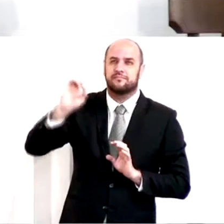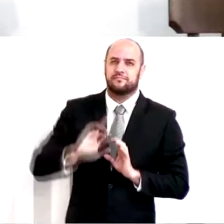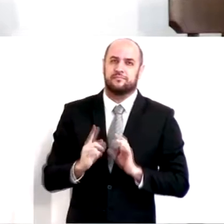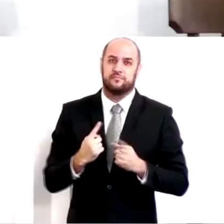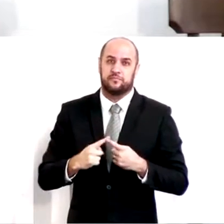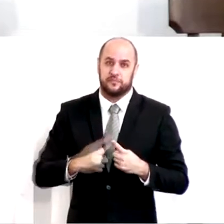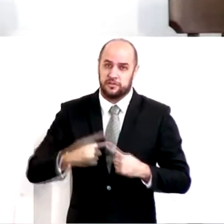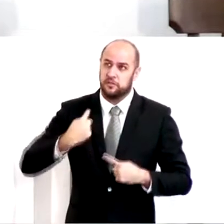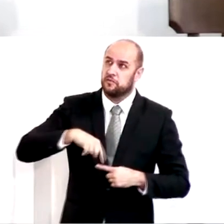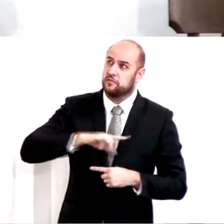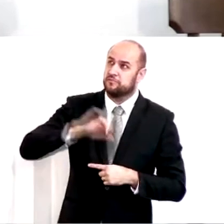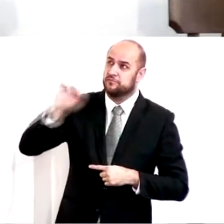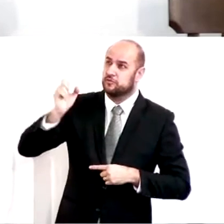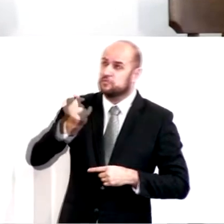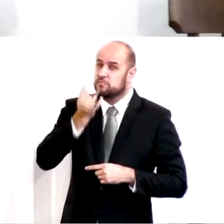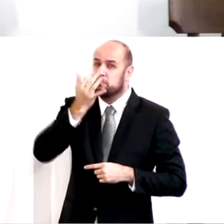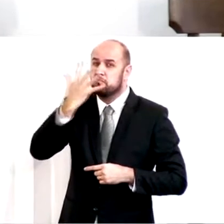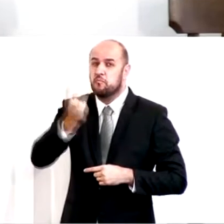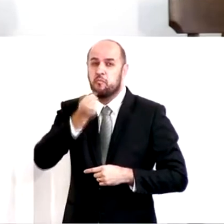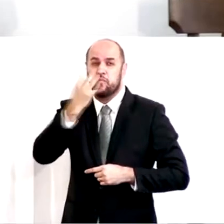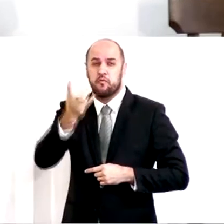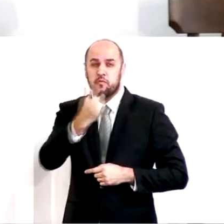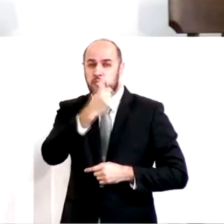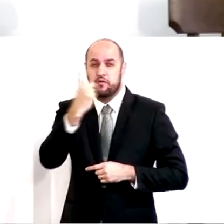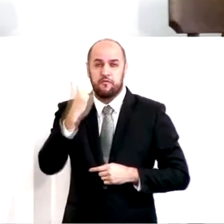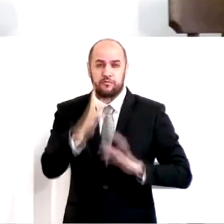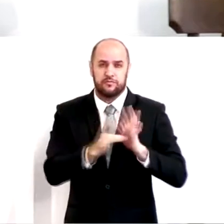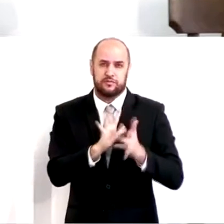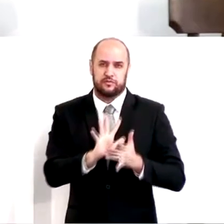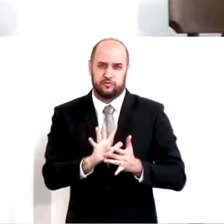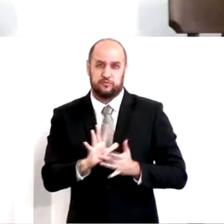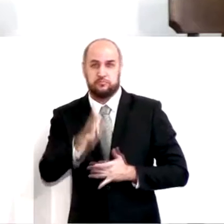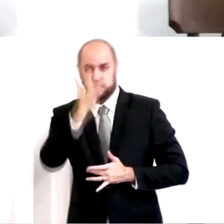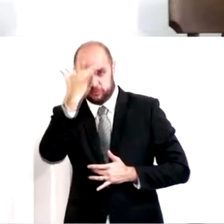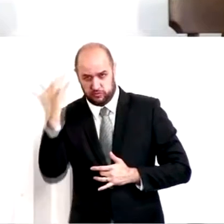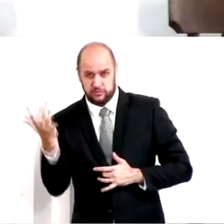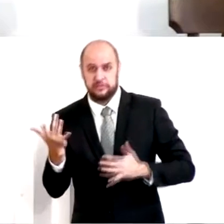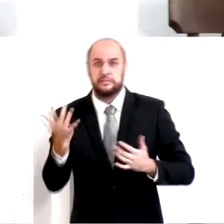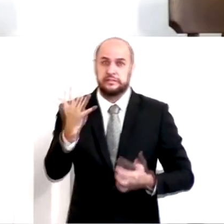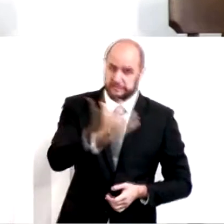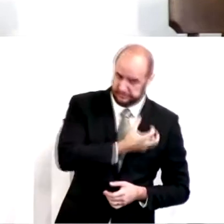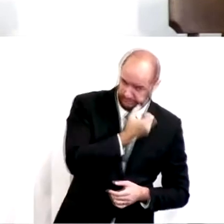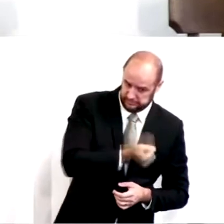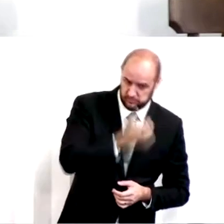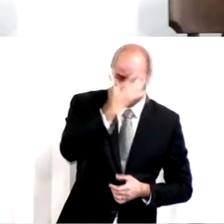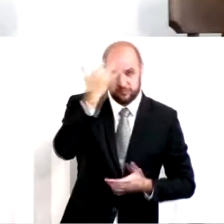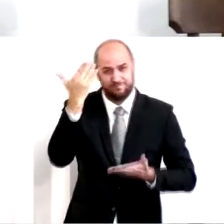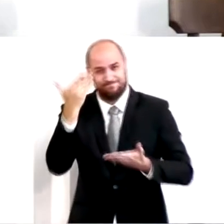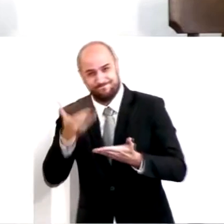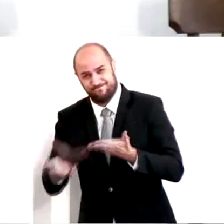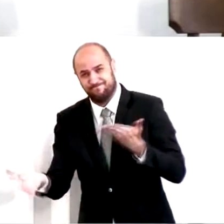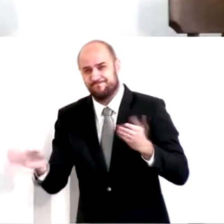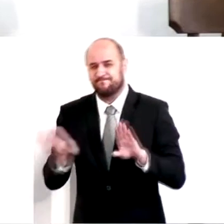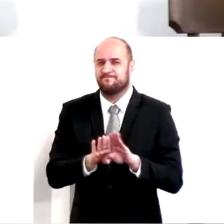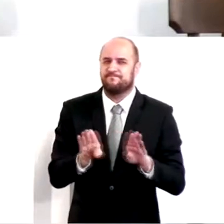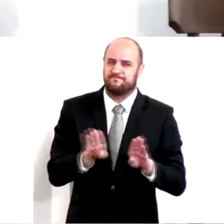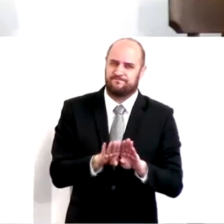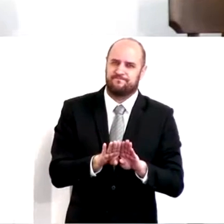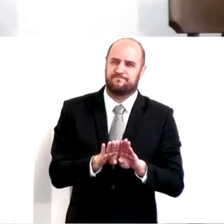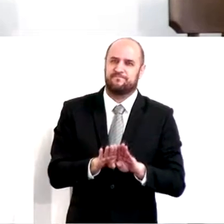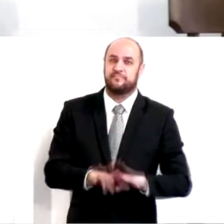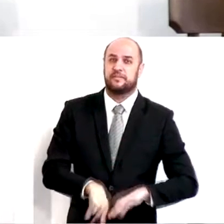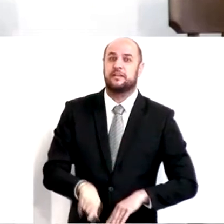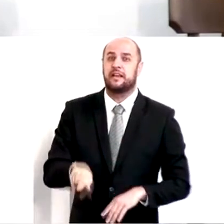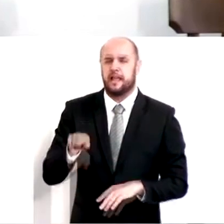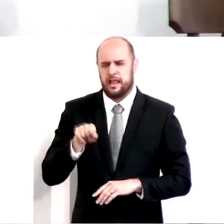somos para com Deus o bom perfume de Cristo, tanto nos que são salvos como nos que se perdem. Para com estes